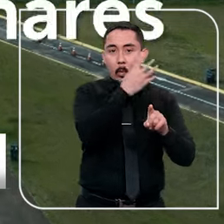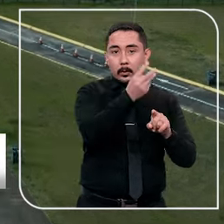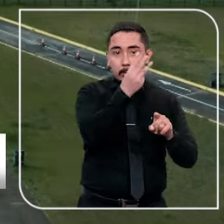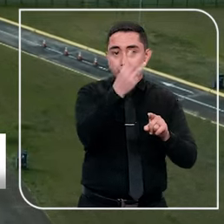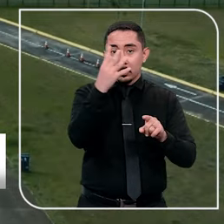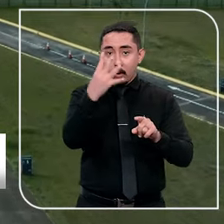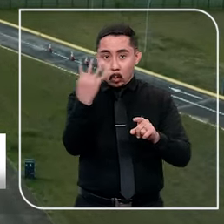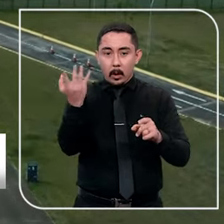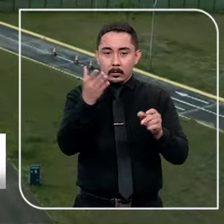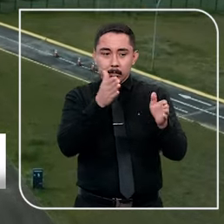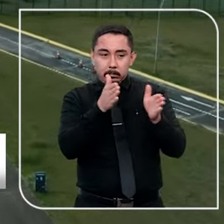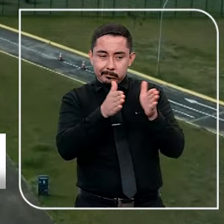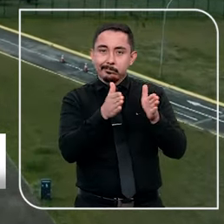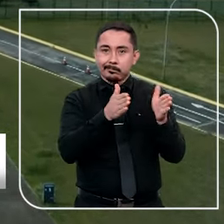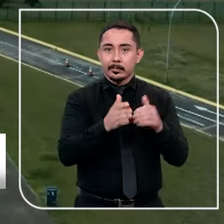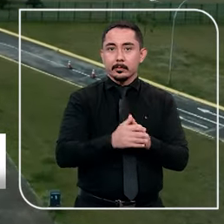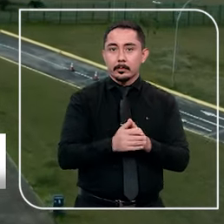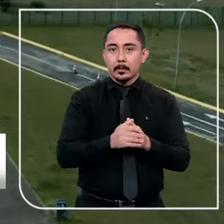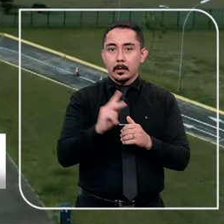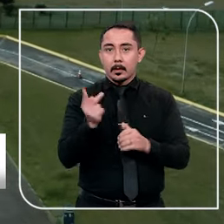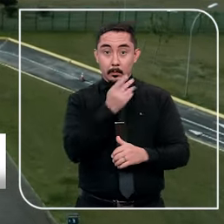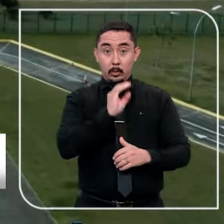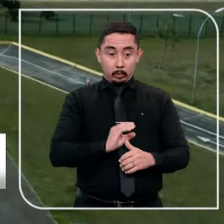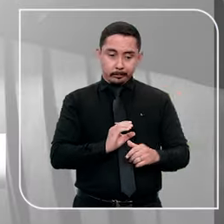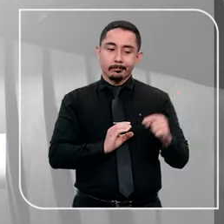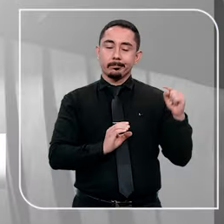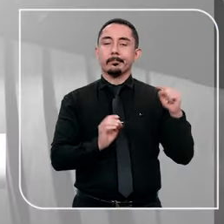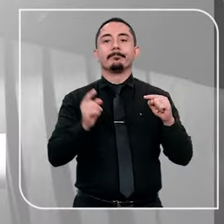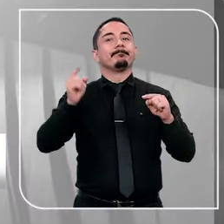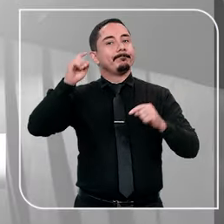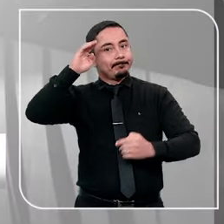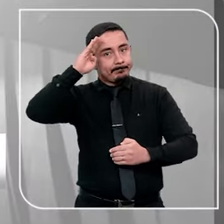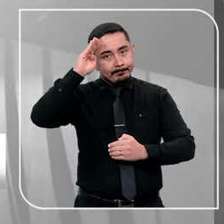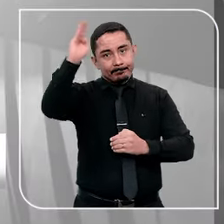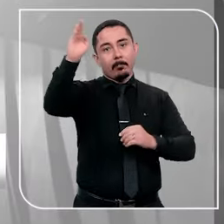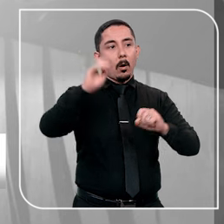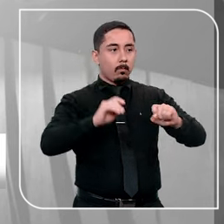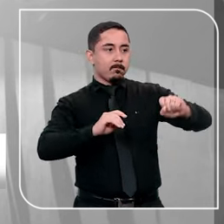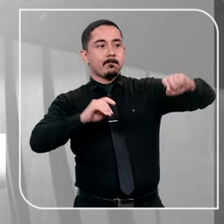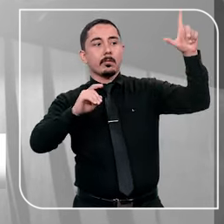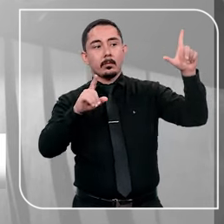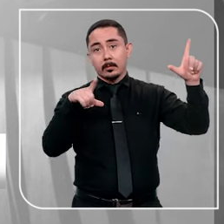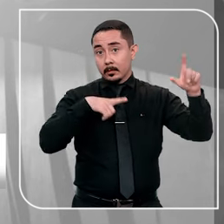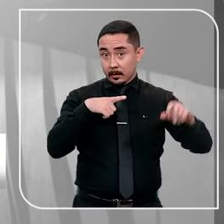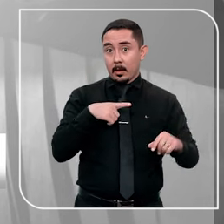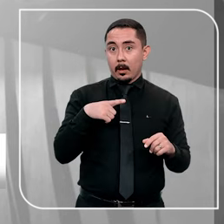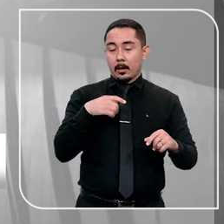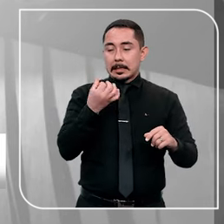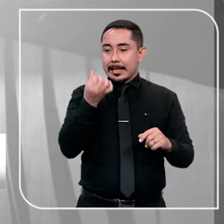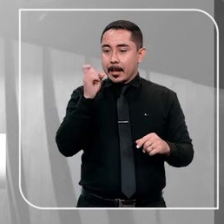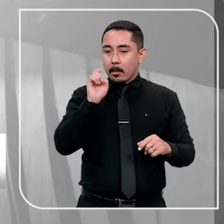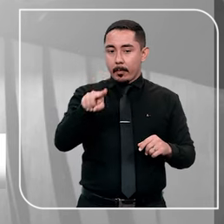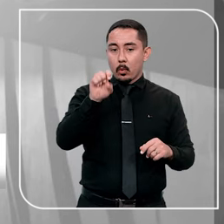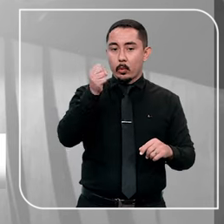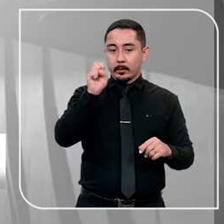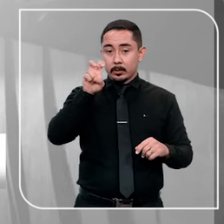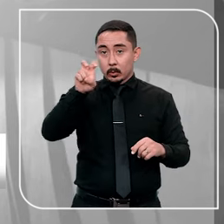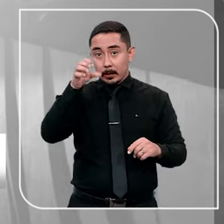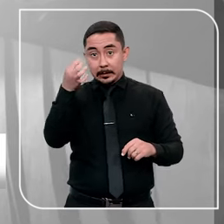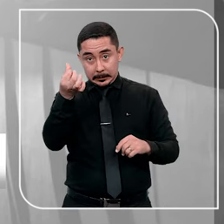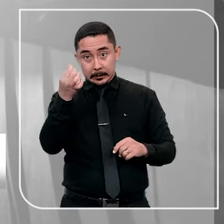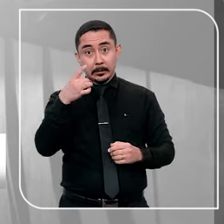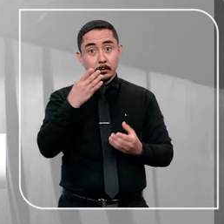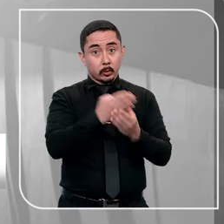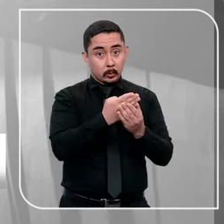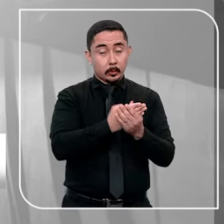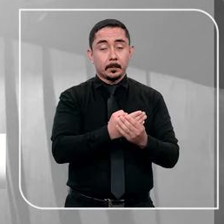concedidas 434 liminares o Abas Corpus continua sendo a classe com maior número de pedidos de liminar com